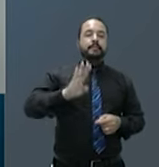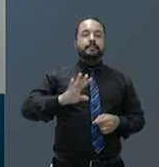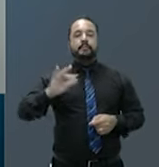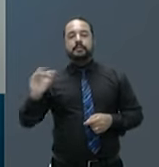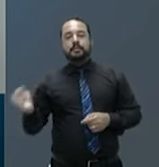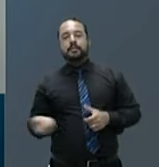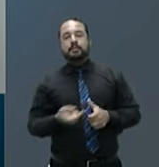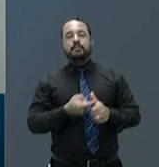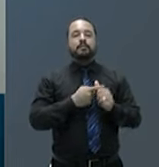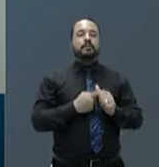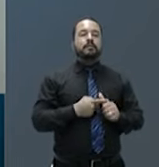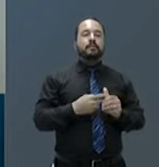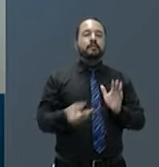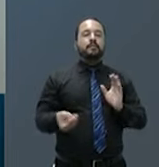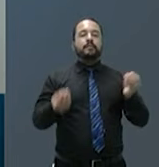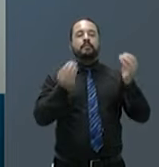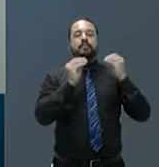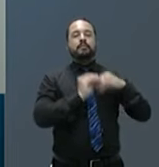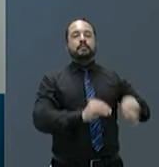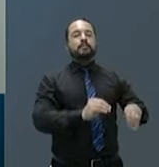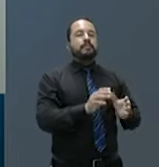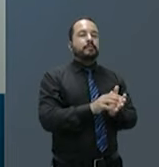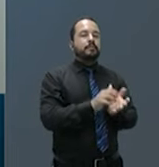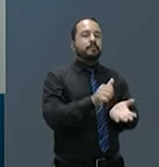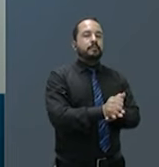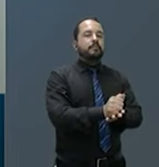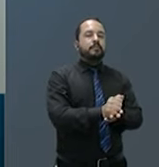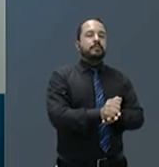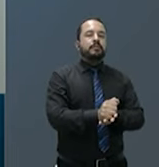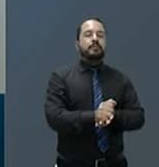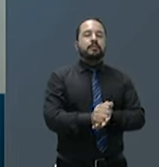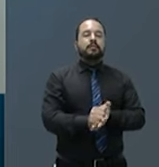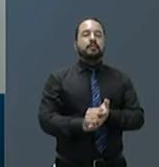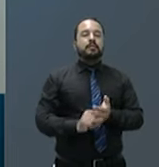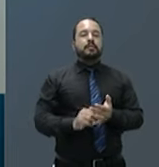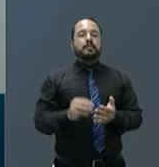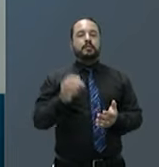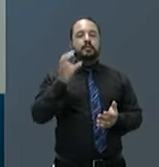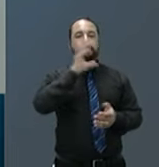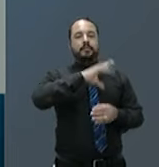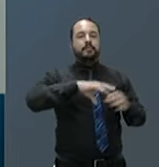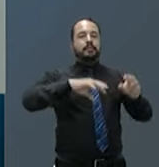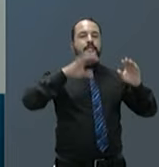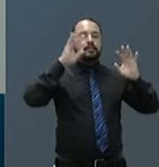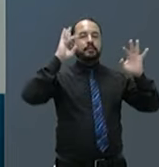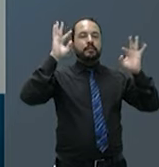ou não seja fixada a multa automática na tese do tema